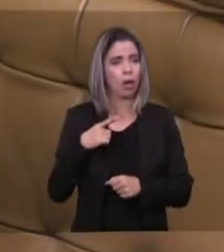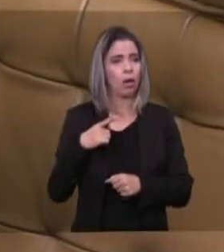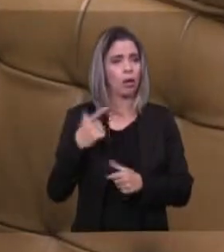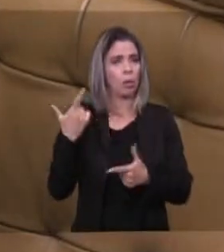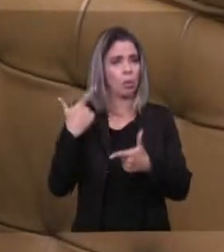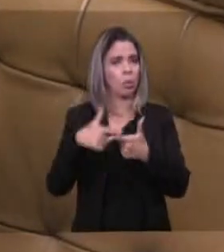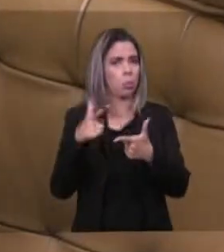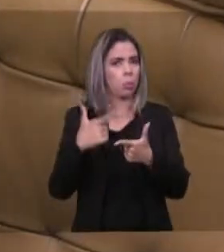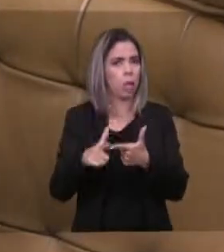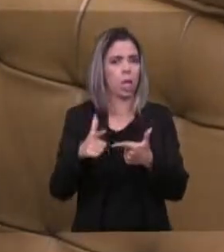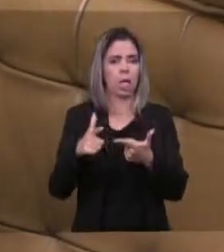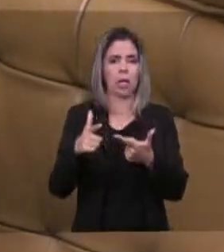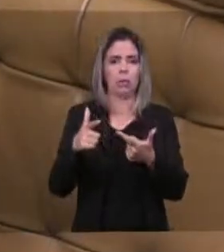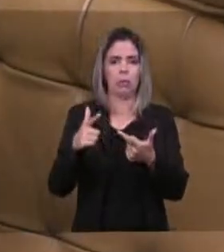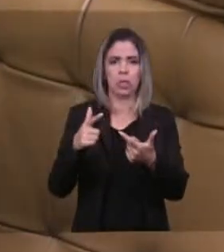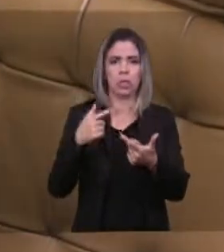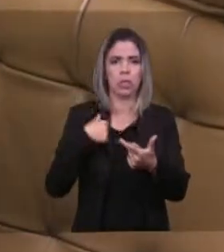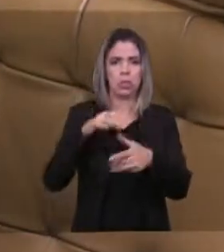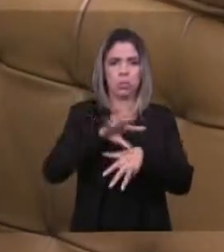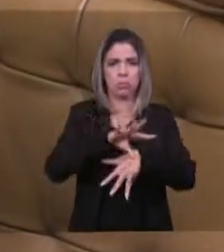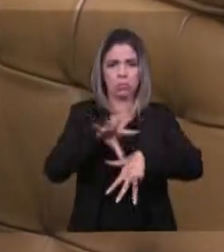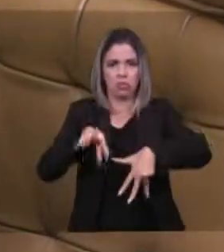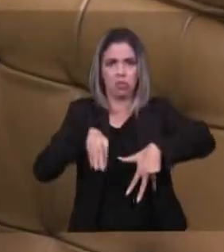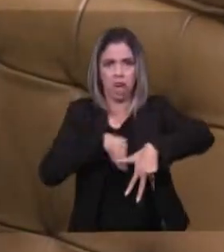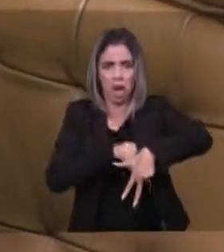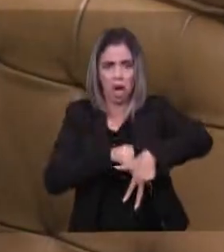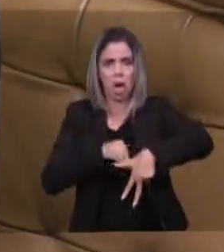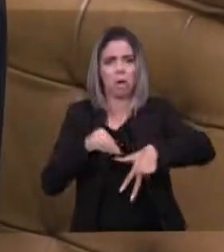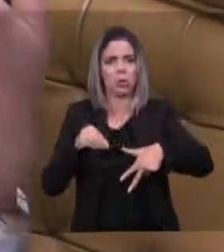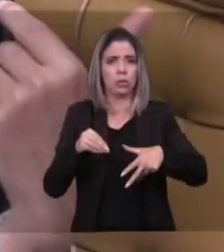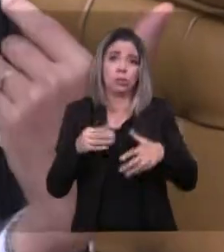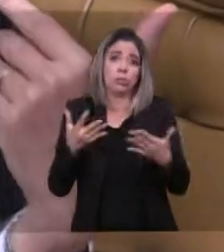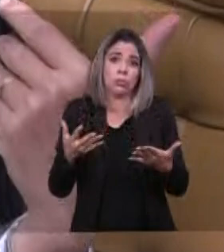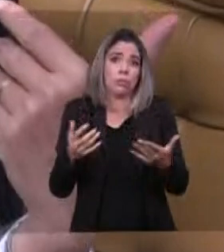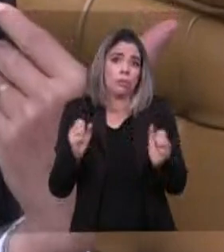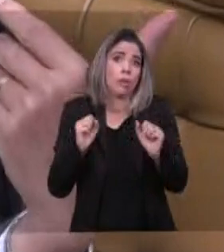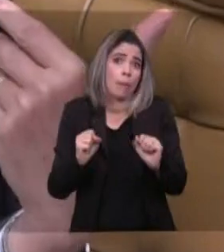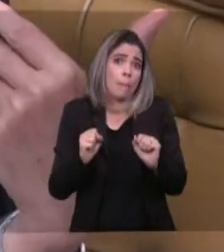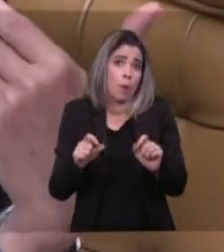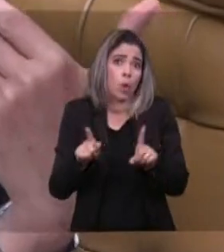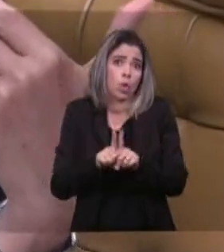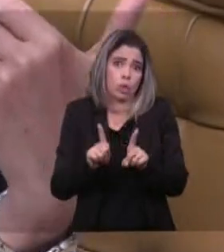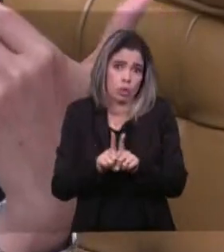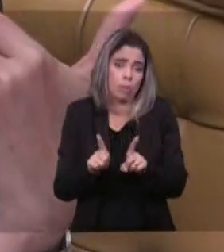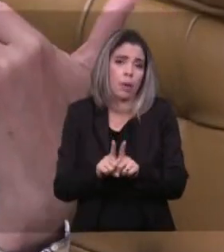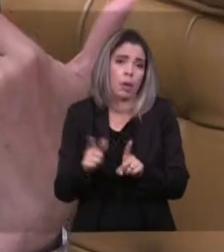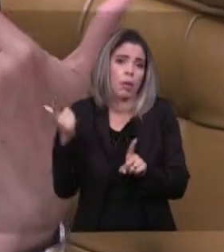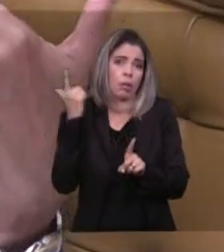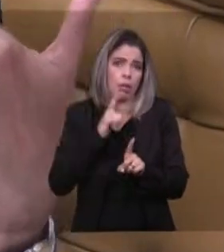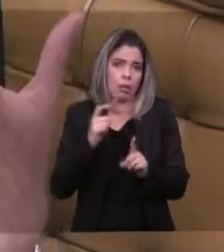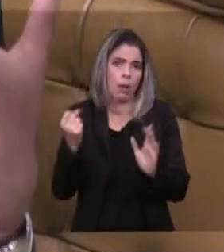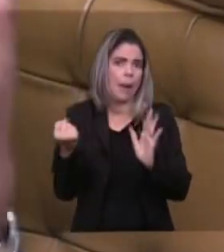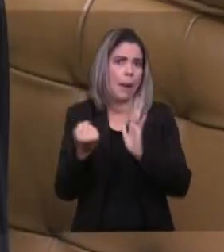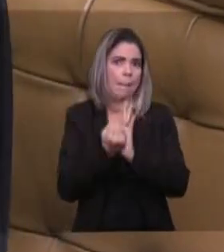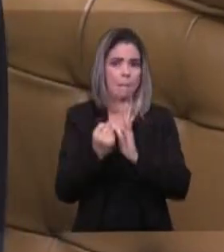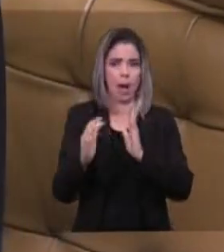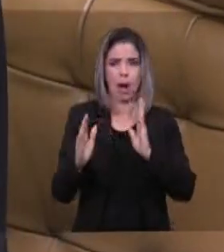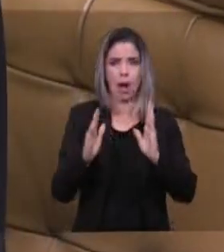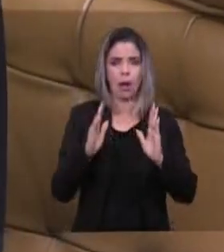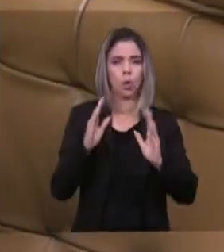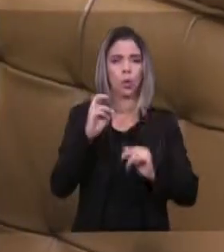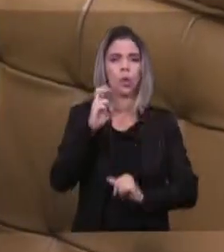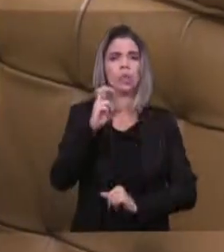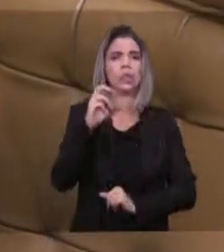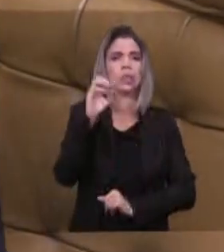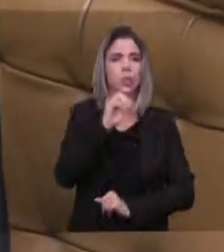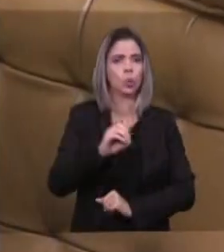desintrusão indevida, fraude, era possível ir para além do marco do 5 de